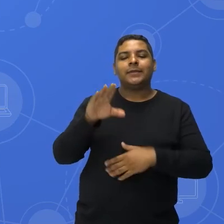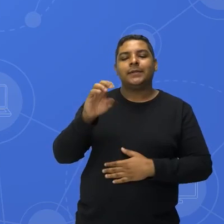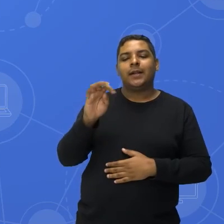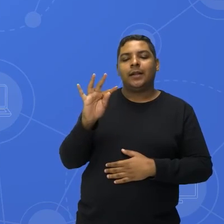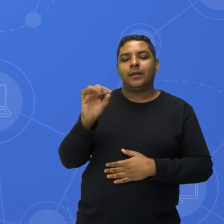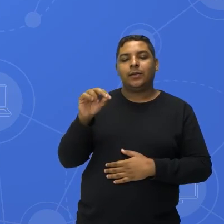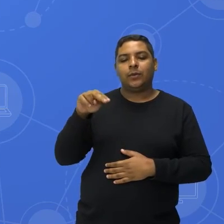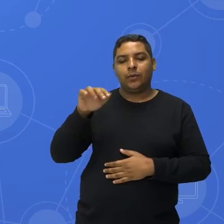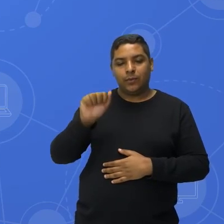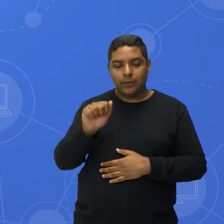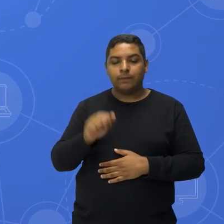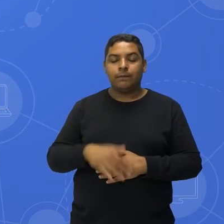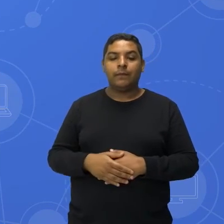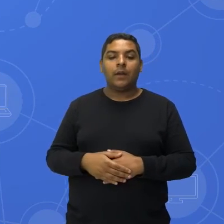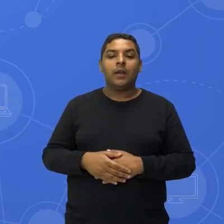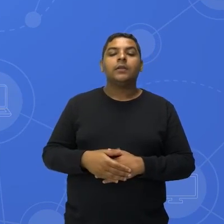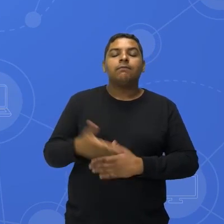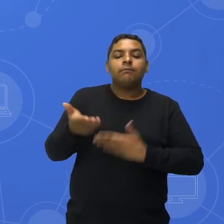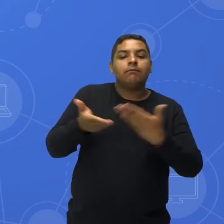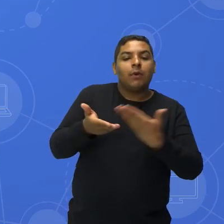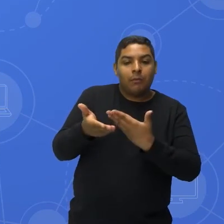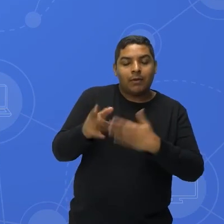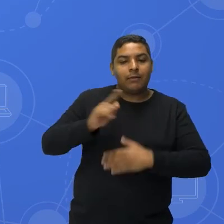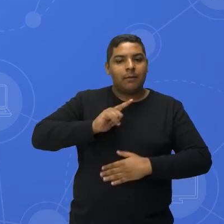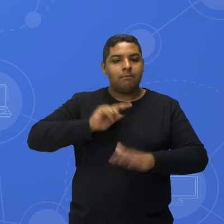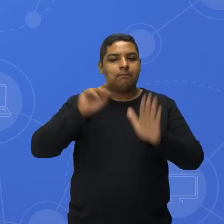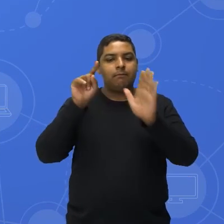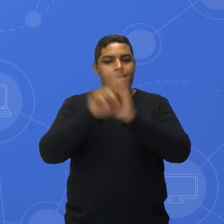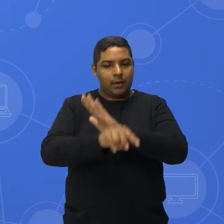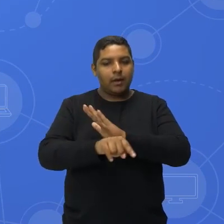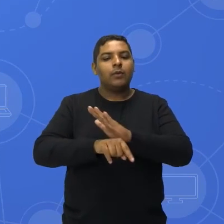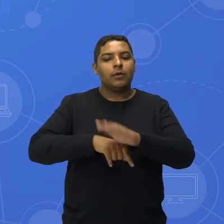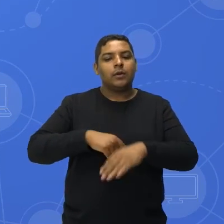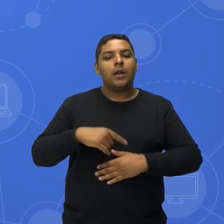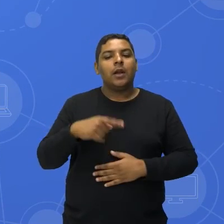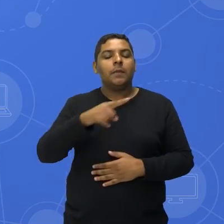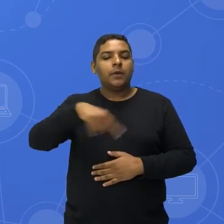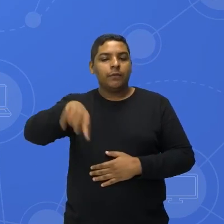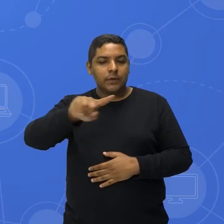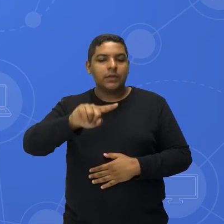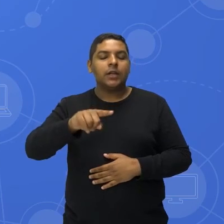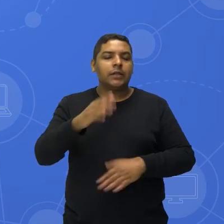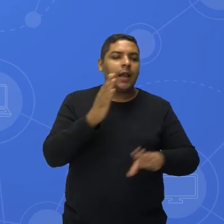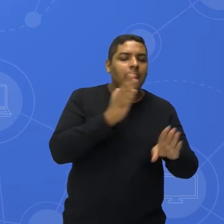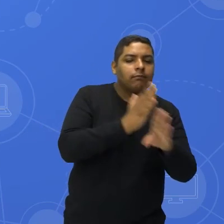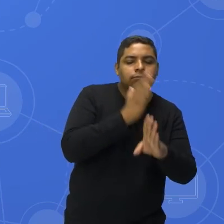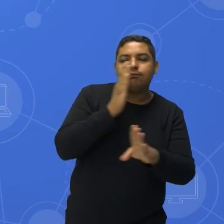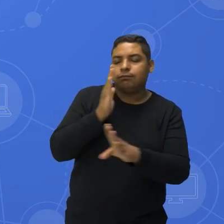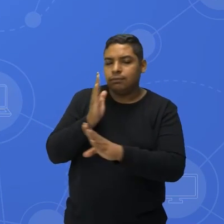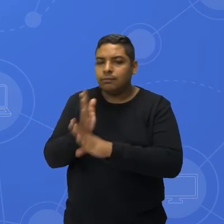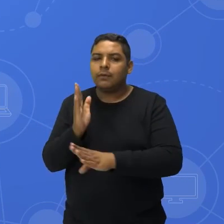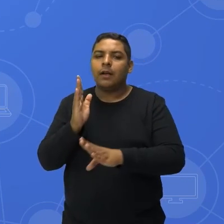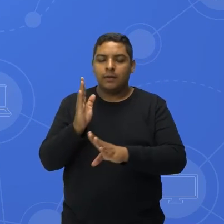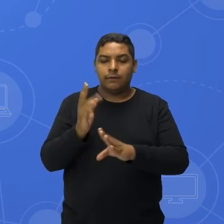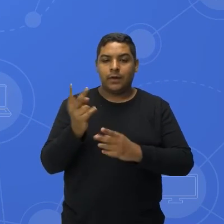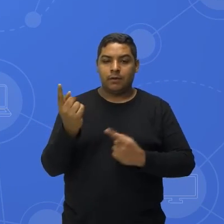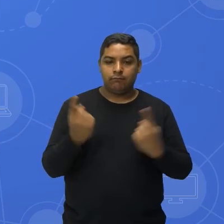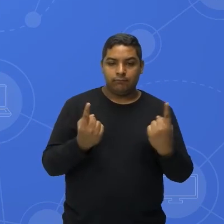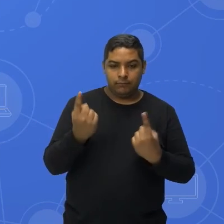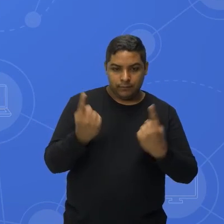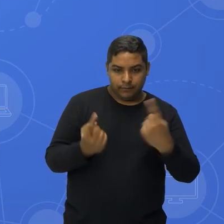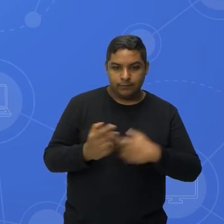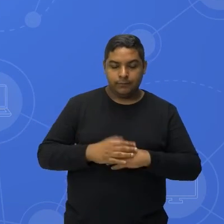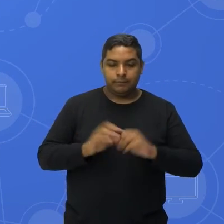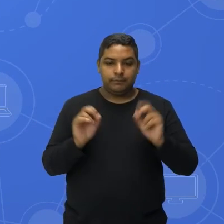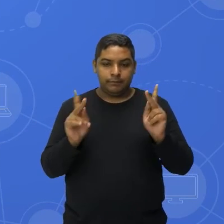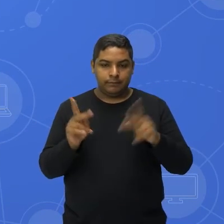e nesse momento da dinâmica eu trouxe questões para classificar, para que vocês pudessem aí identificar o que é um aldeído, o que é uma cetona,